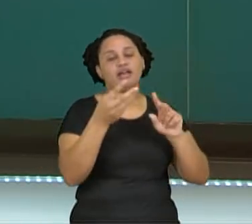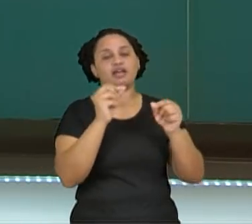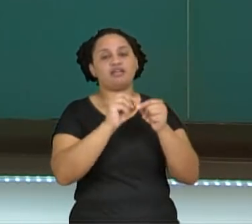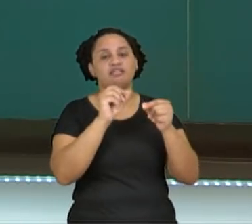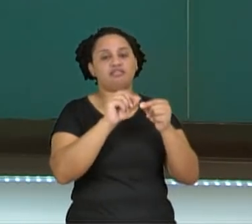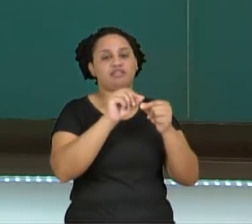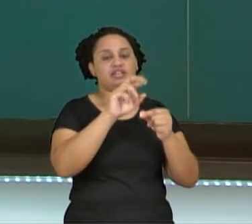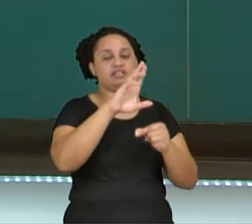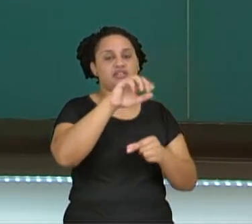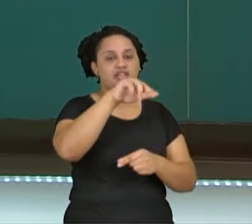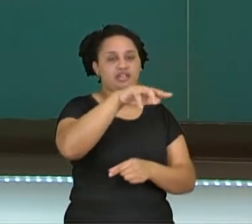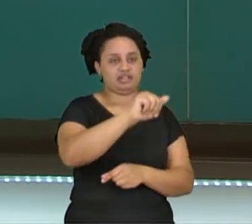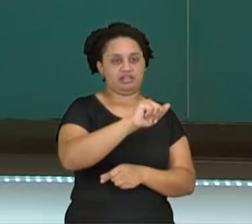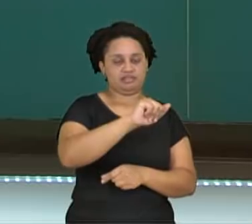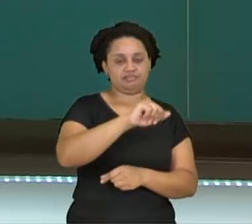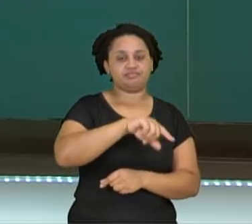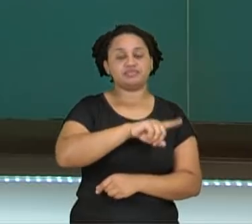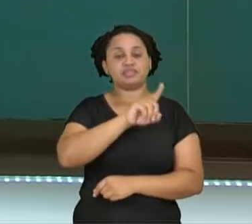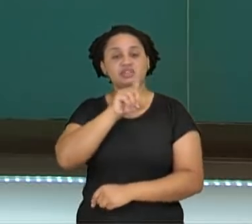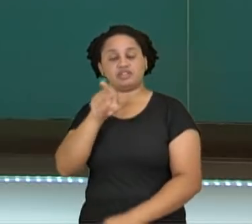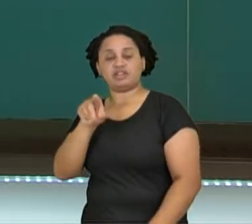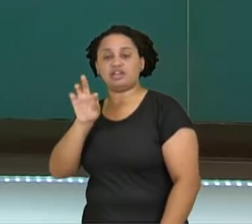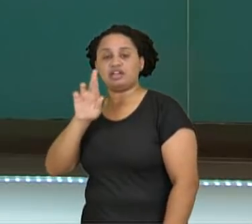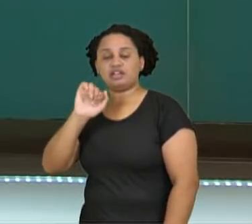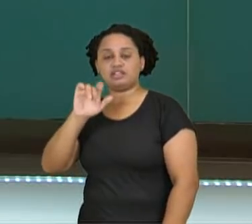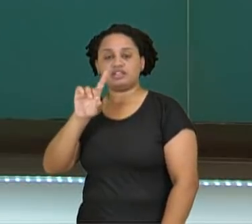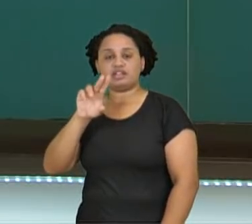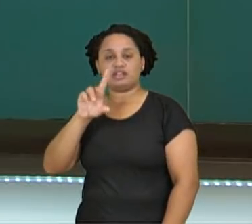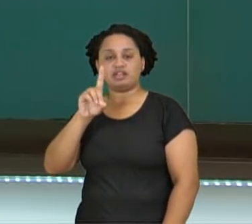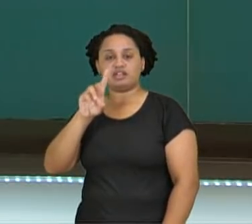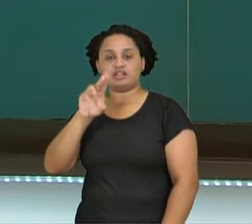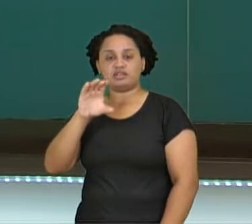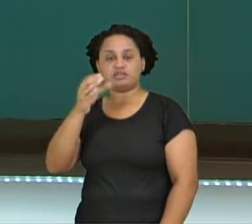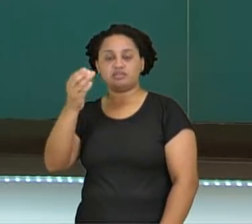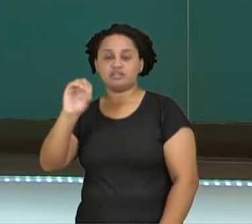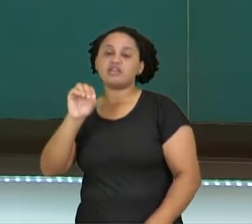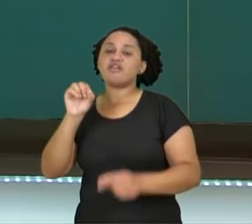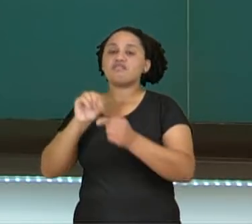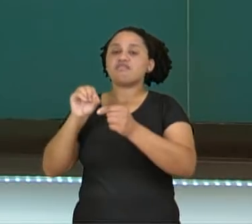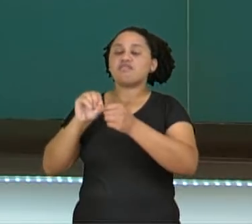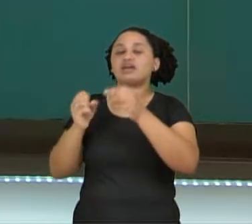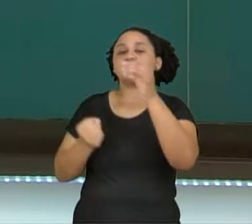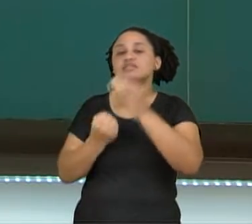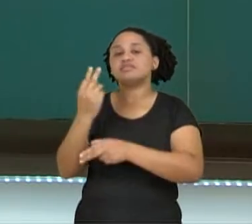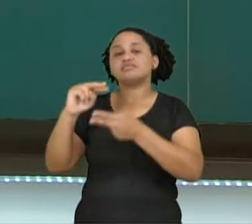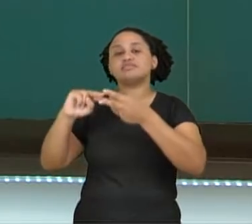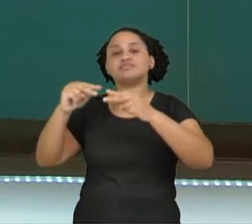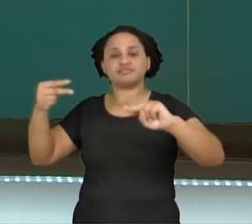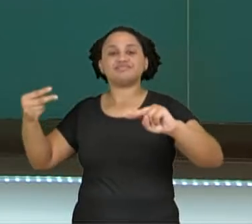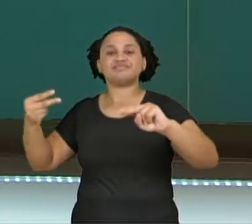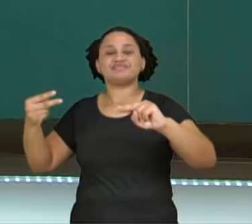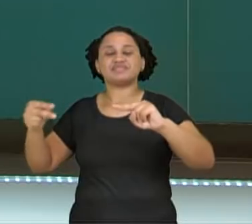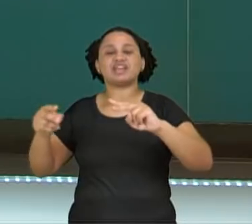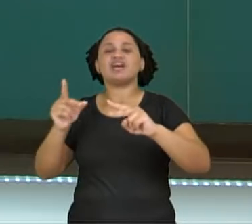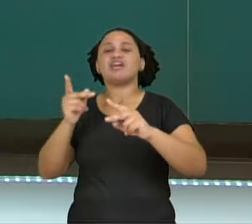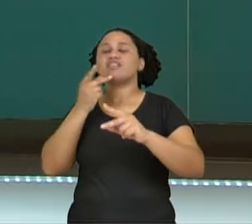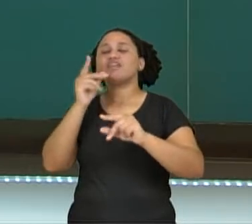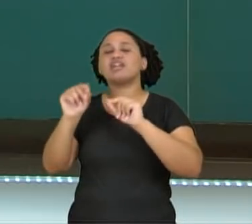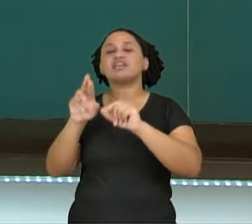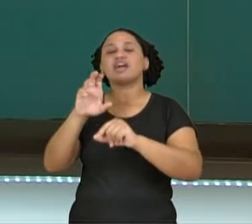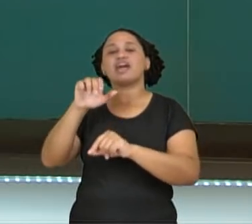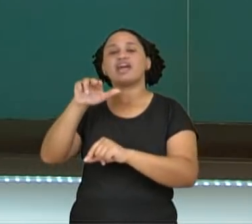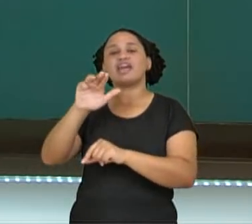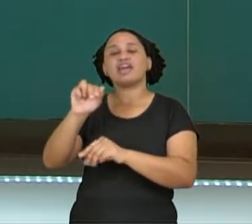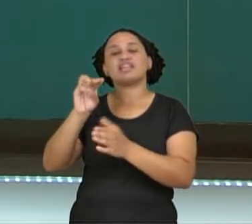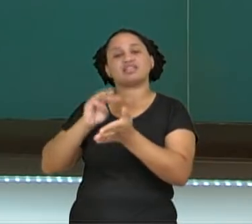de tradução, ocorre a produção de uma proteína. E está dizendo ali que a receita está no RNA mensageiro. E ele pegou a receita de